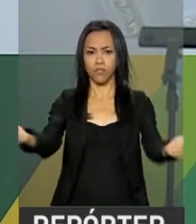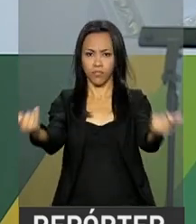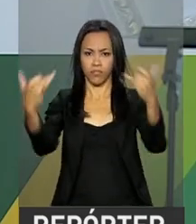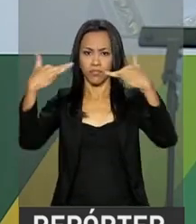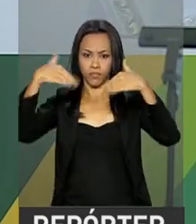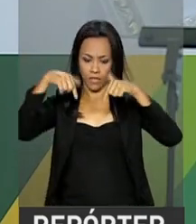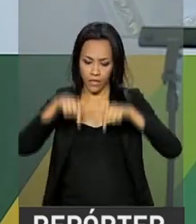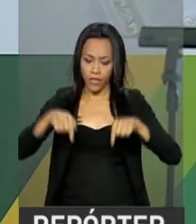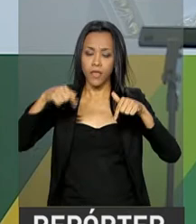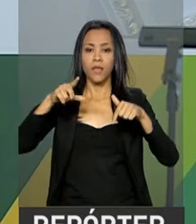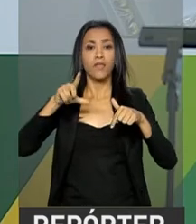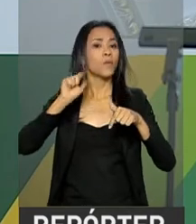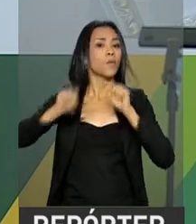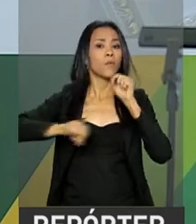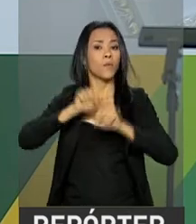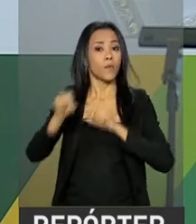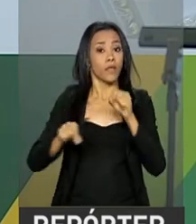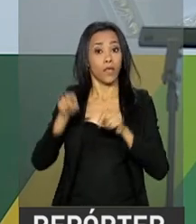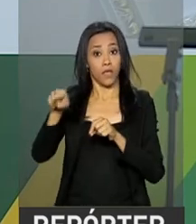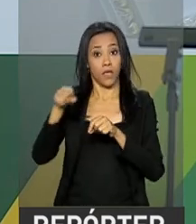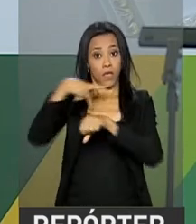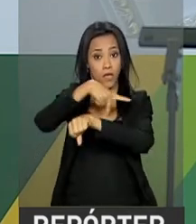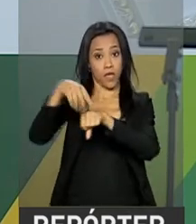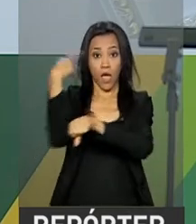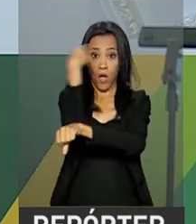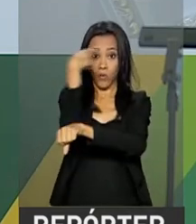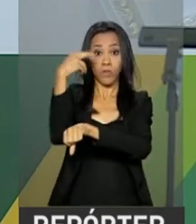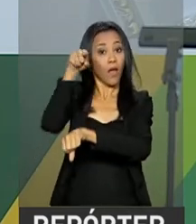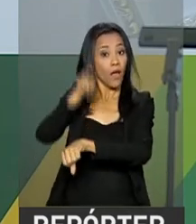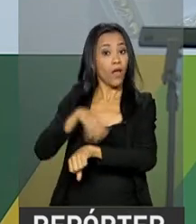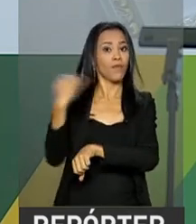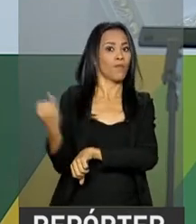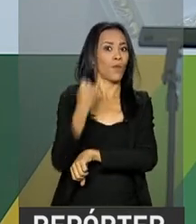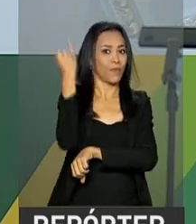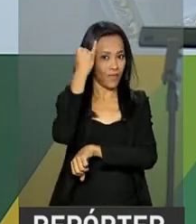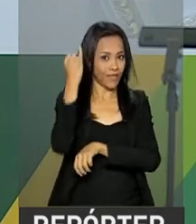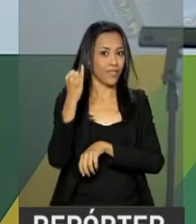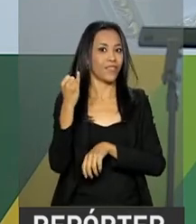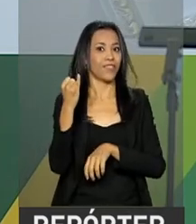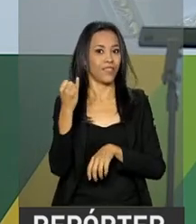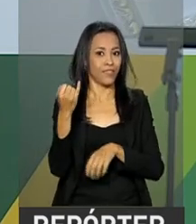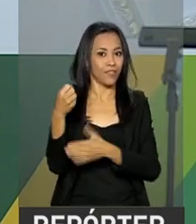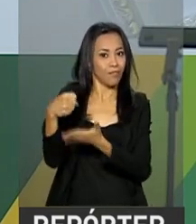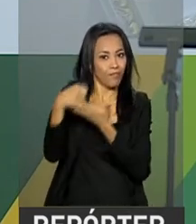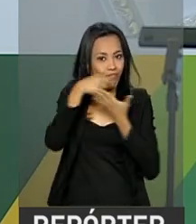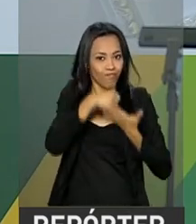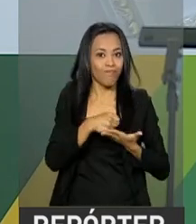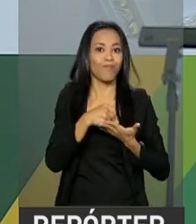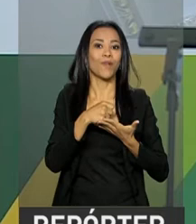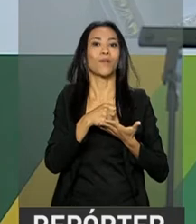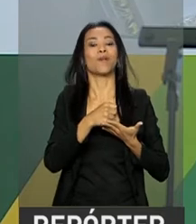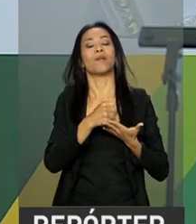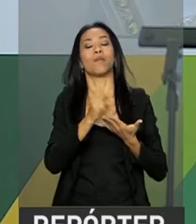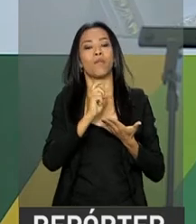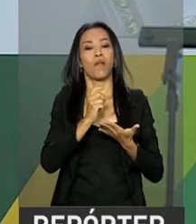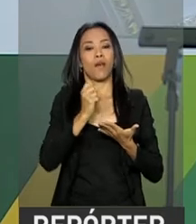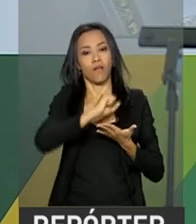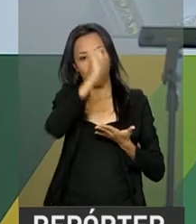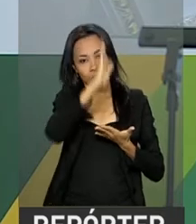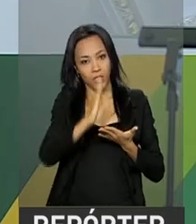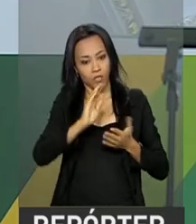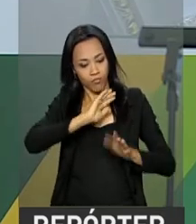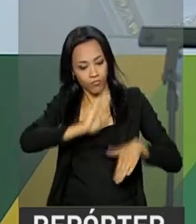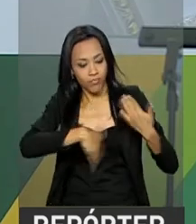com a certeza de que a Rússia já é importante parceiro na retomada do nosso